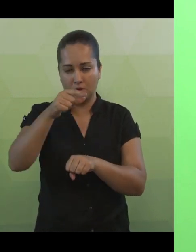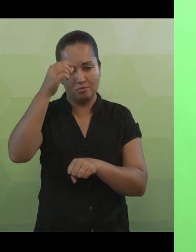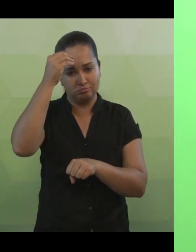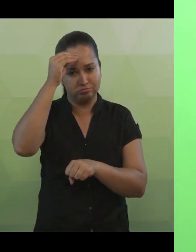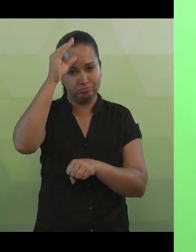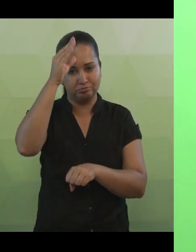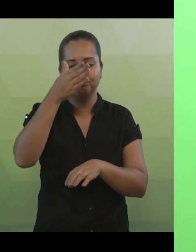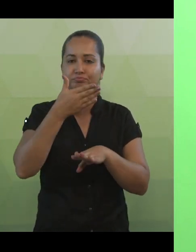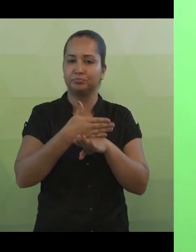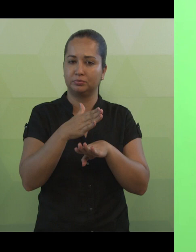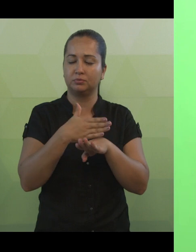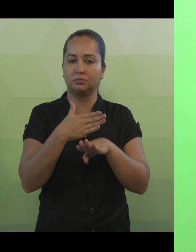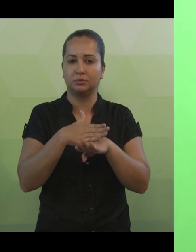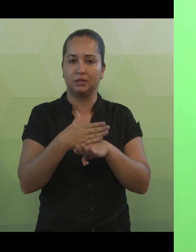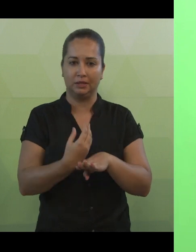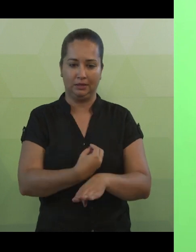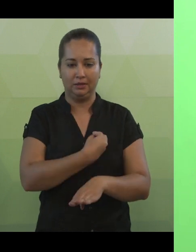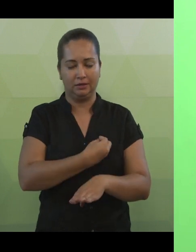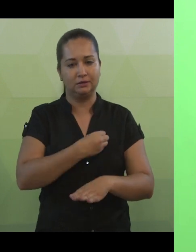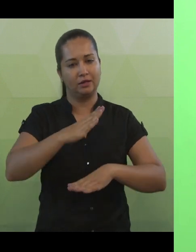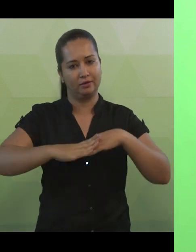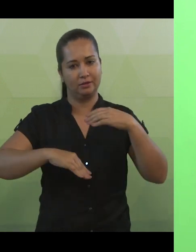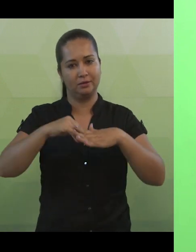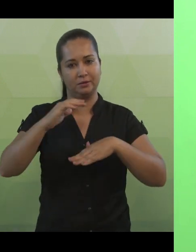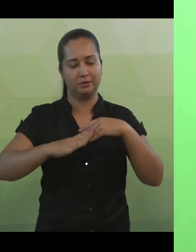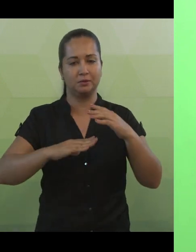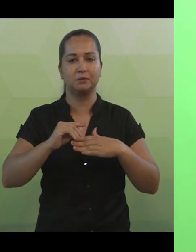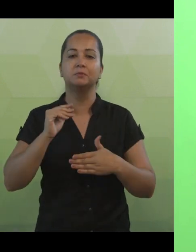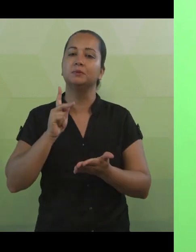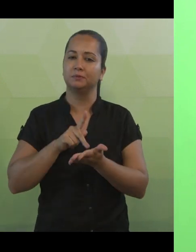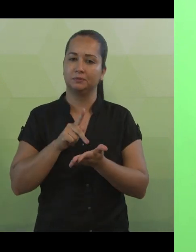adquirido seja aplicado na prática na sua vida profissional